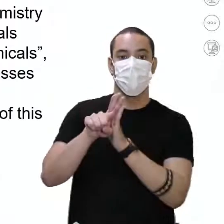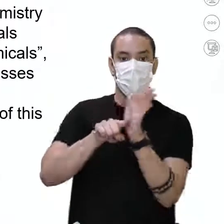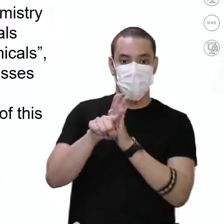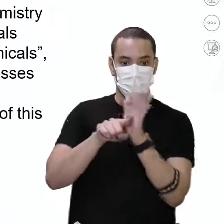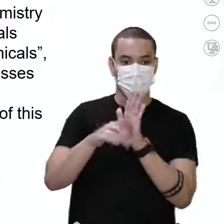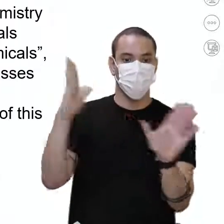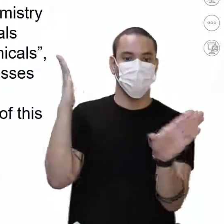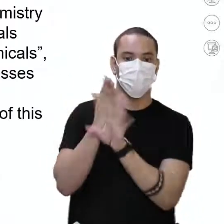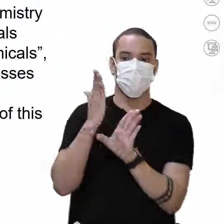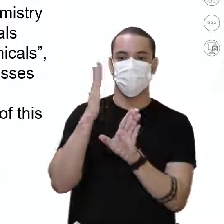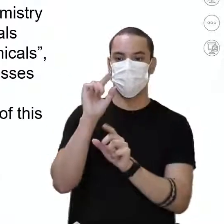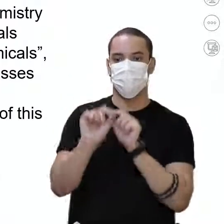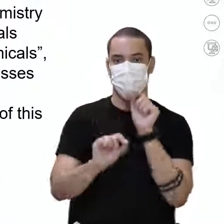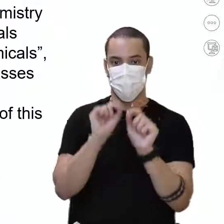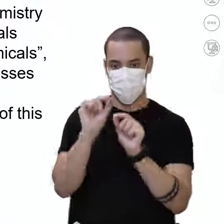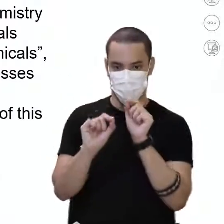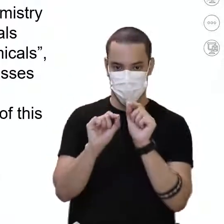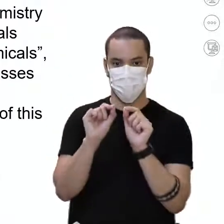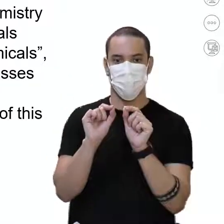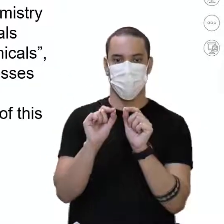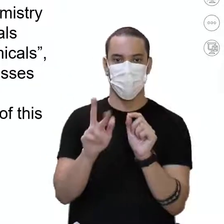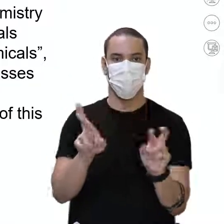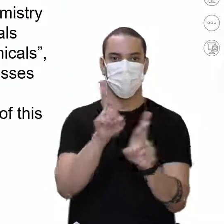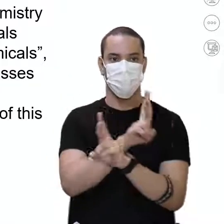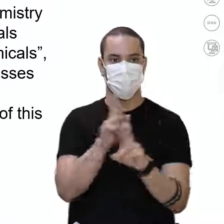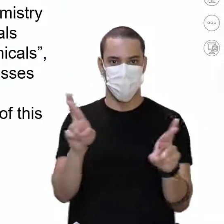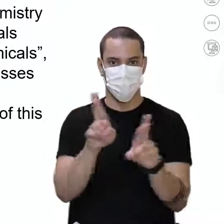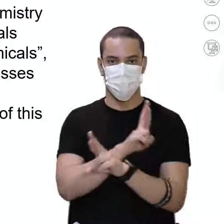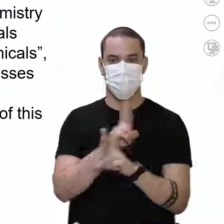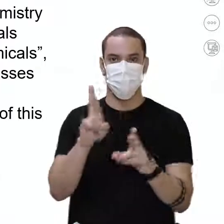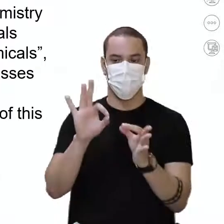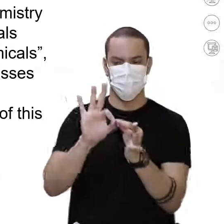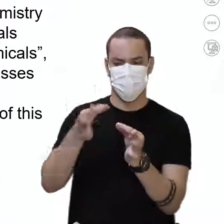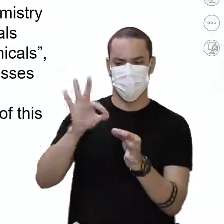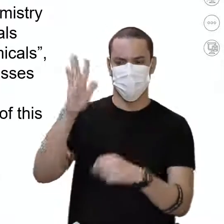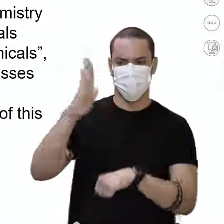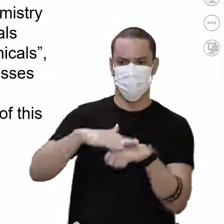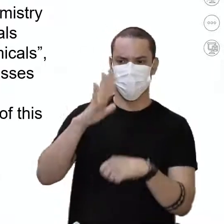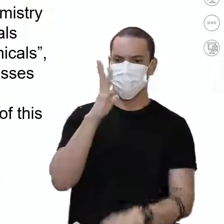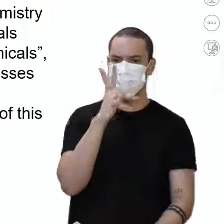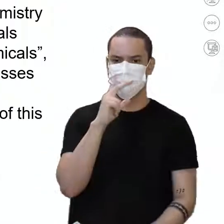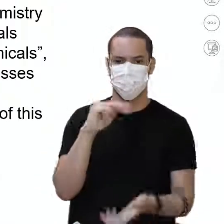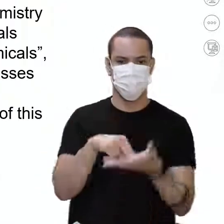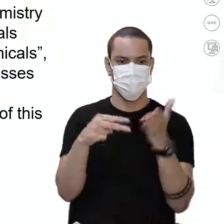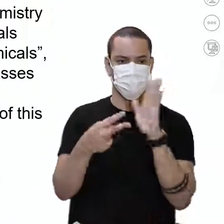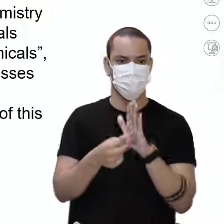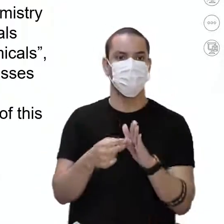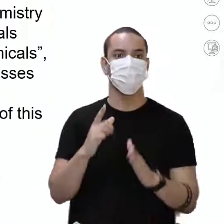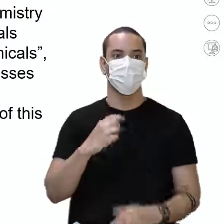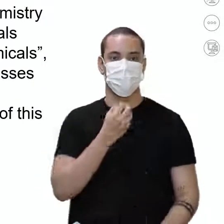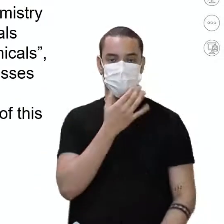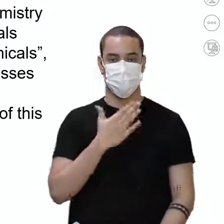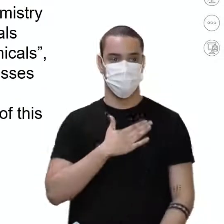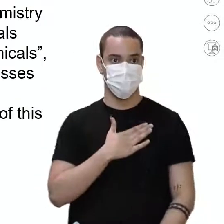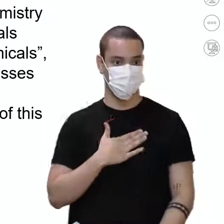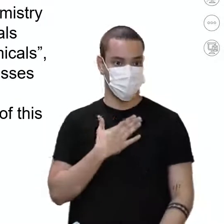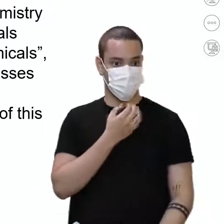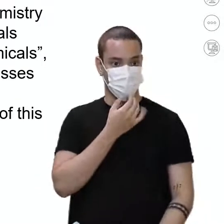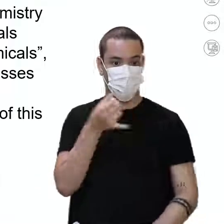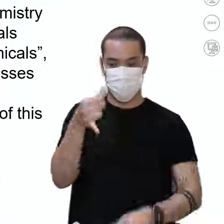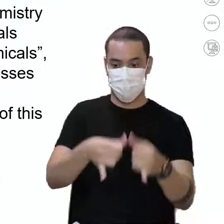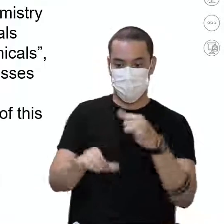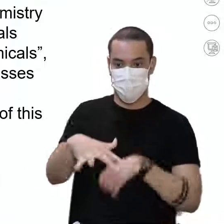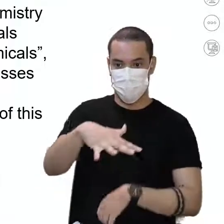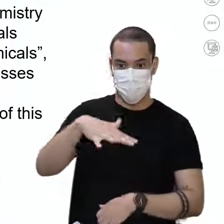descobriram que os relacionamentos longos, eles conferem benefícios químicos.